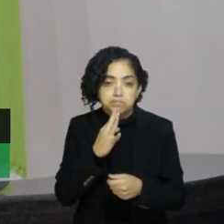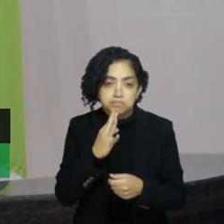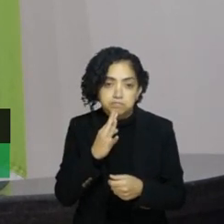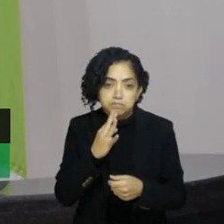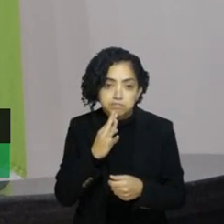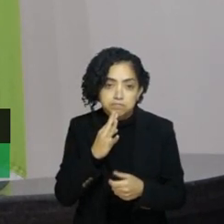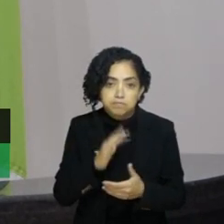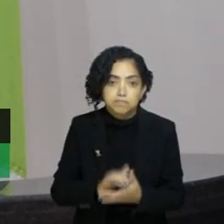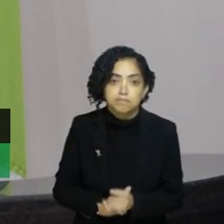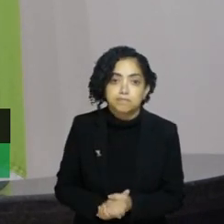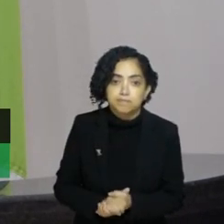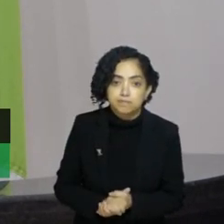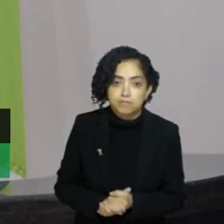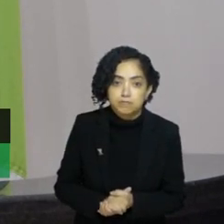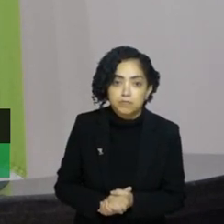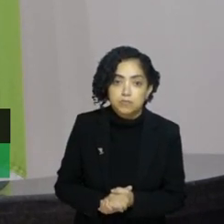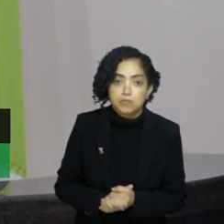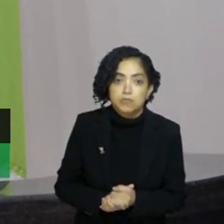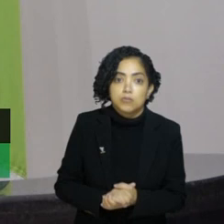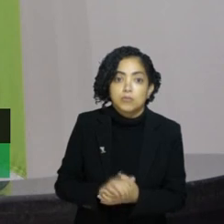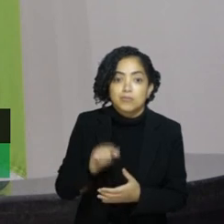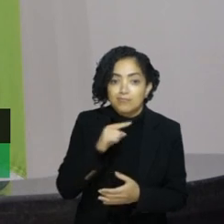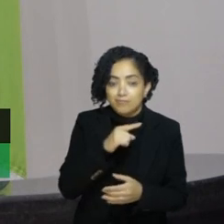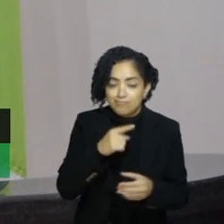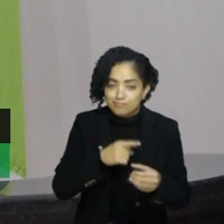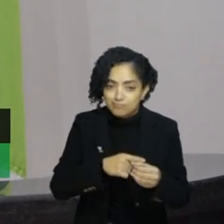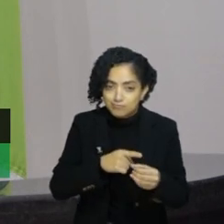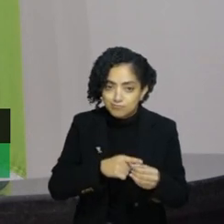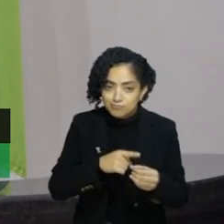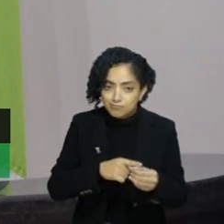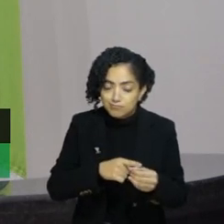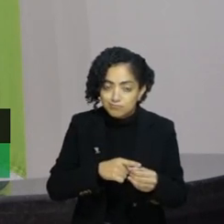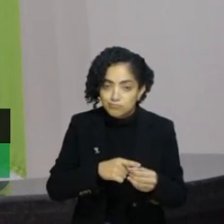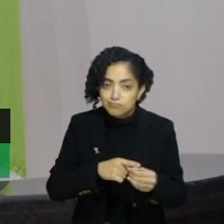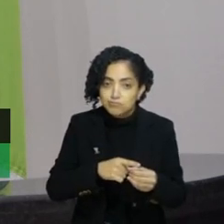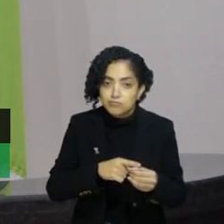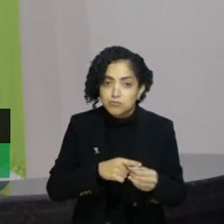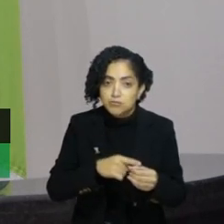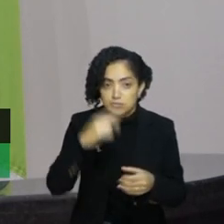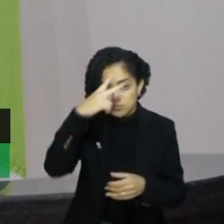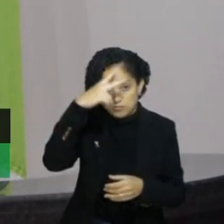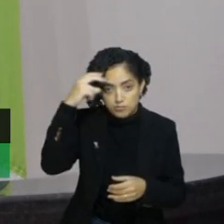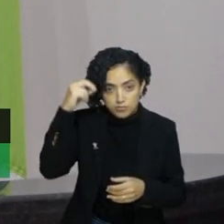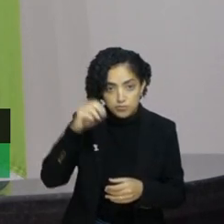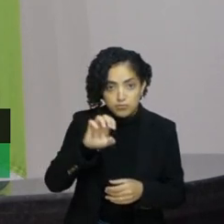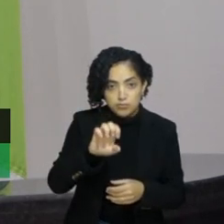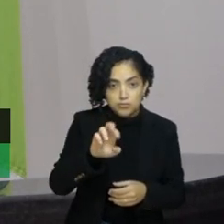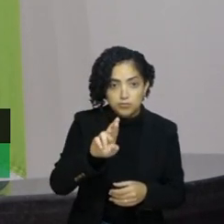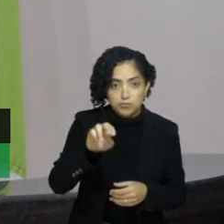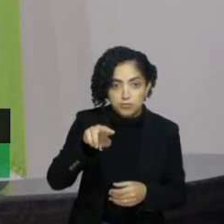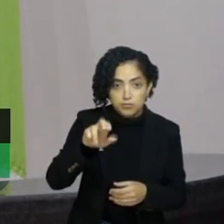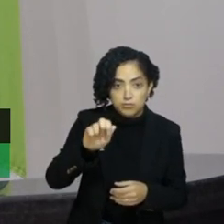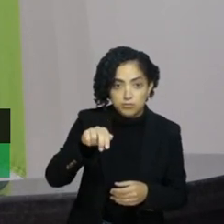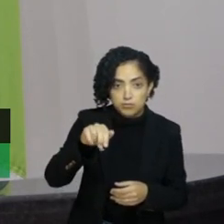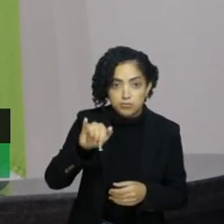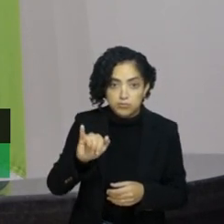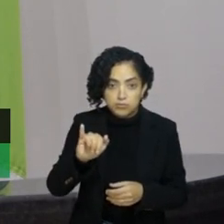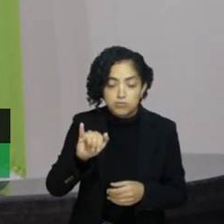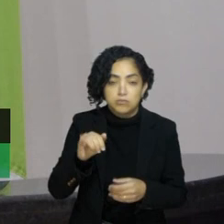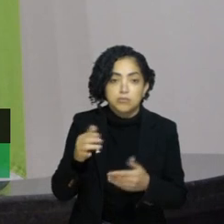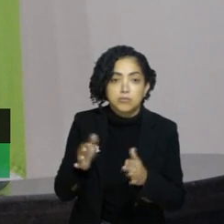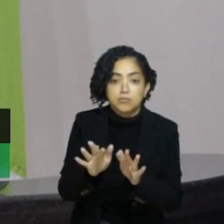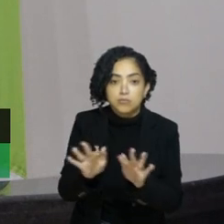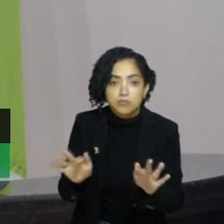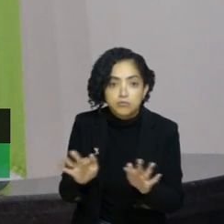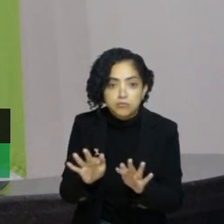dias, na pequena Eldorado do Sul. O prefeito Hernani e a sua humildade